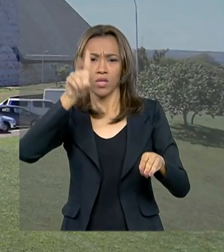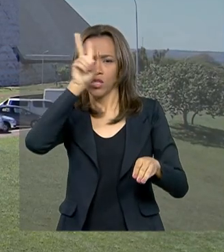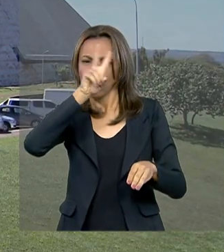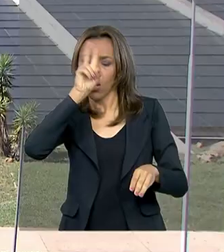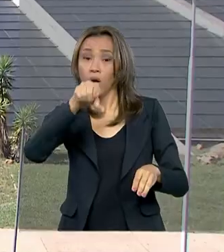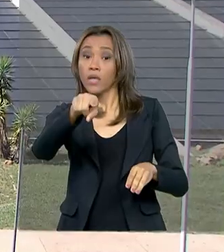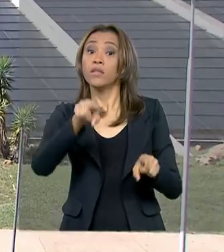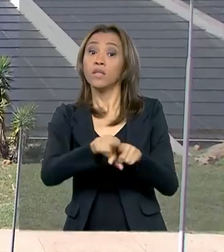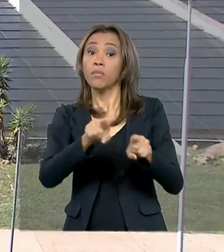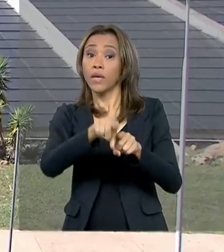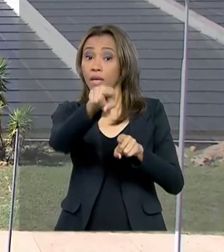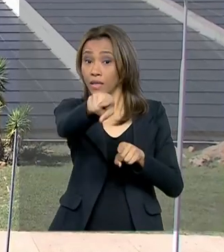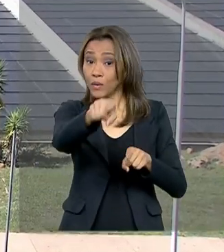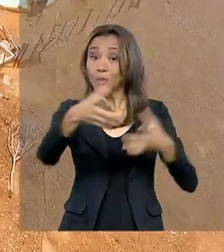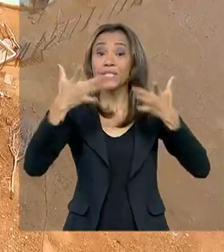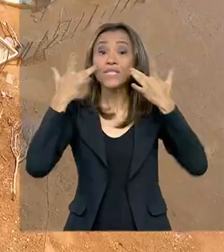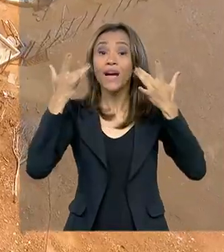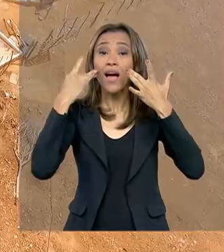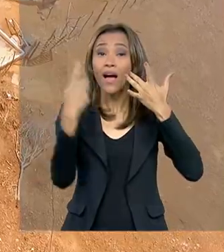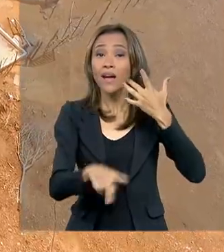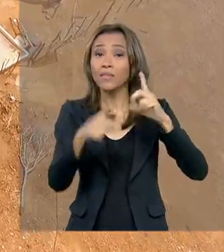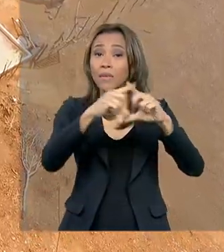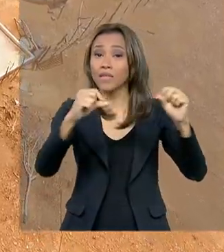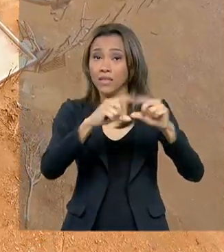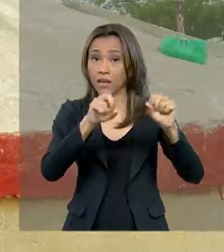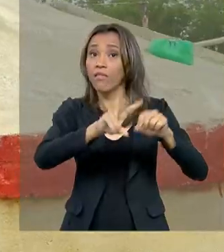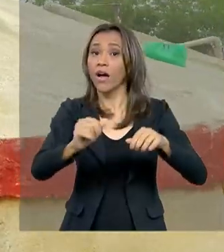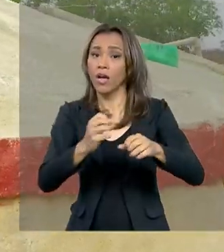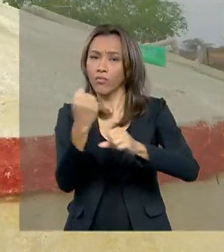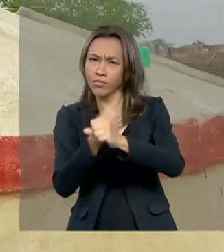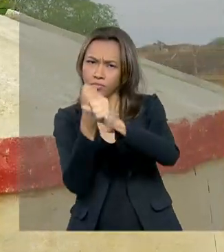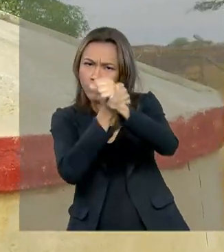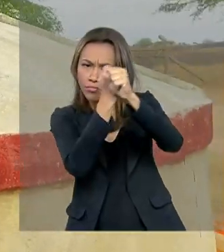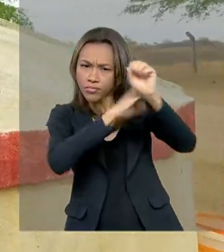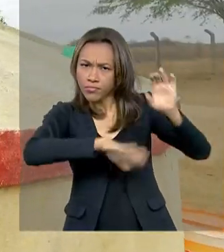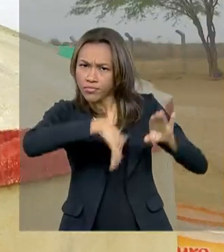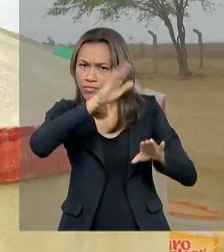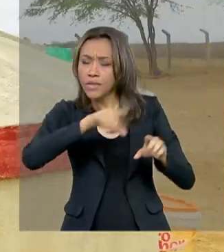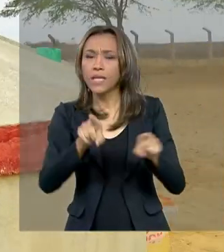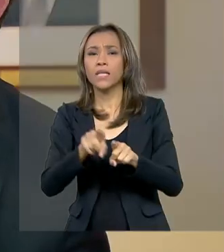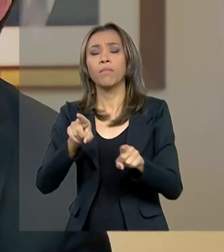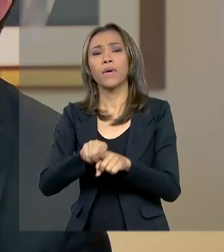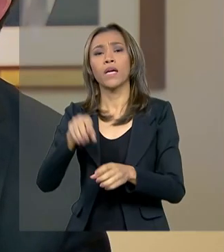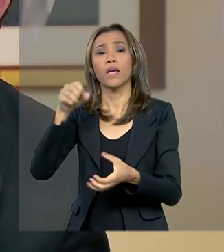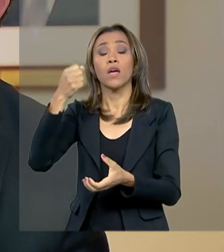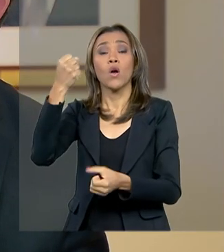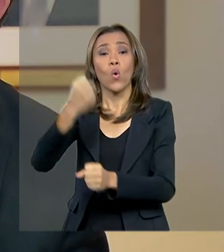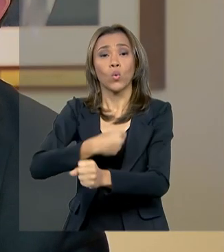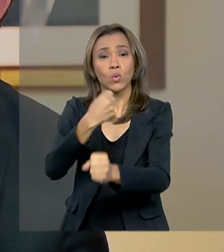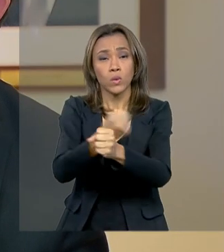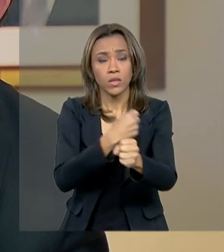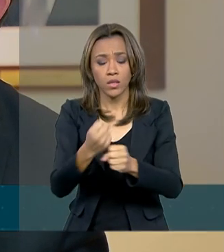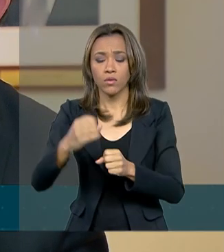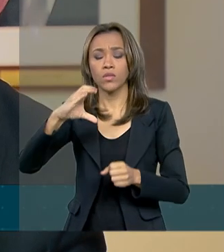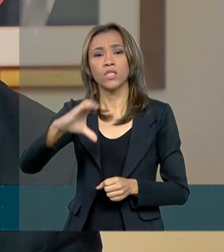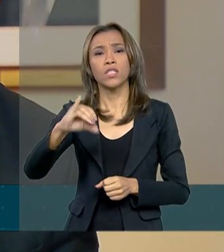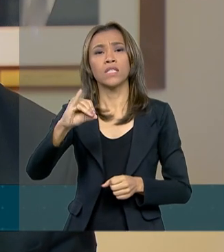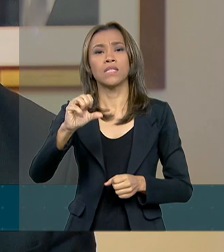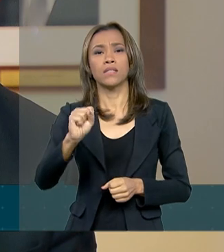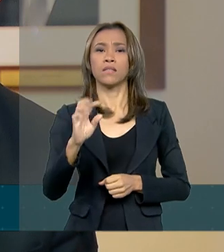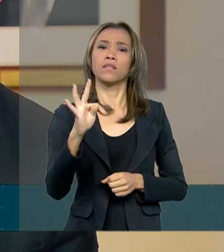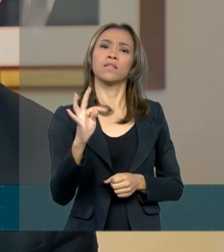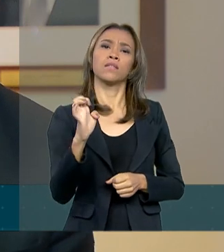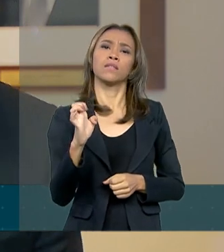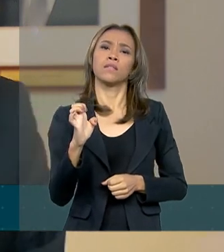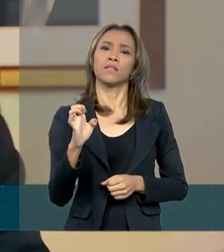do Teatro Nacional em Brasília e a construção de cisternas na região Nordeste. Alguns projetos assim bastante simples, mas